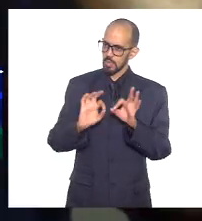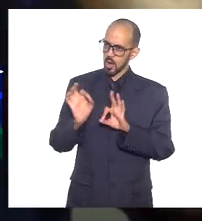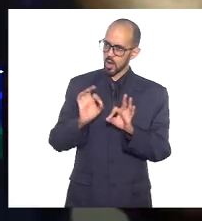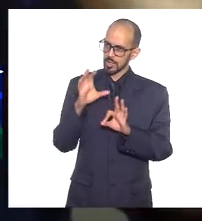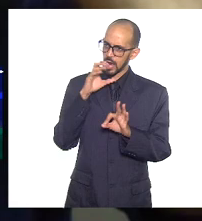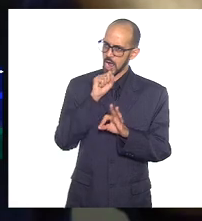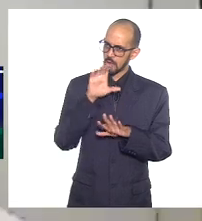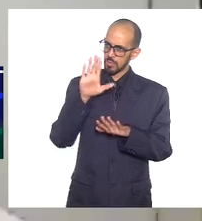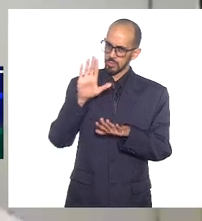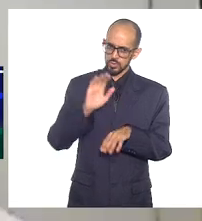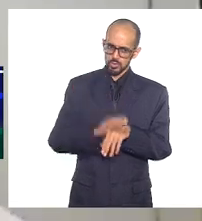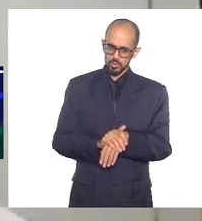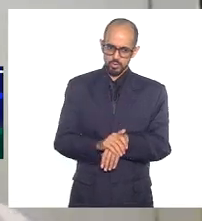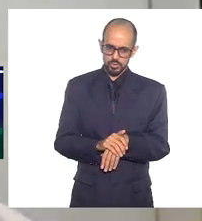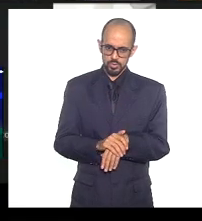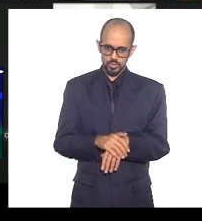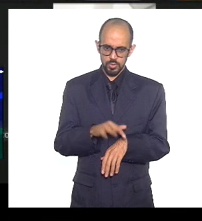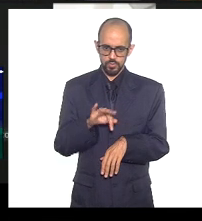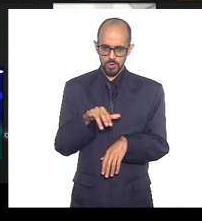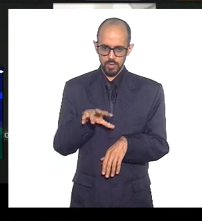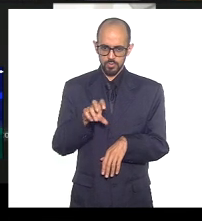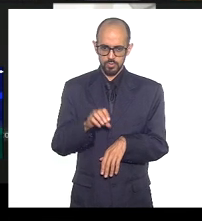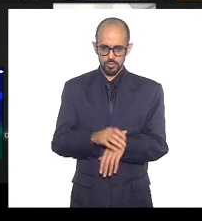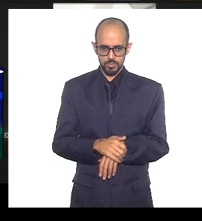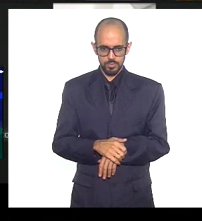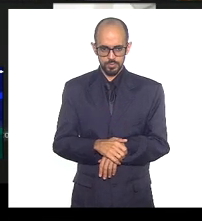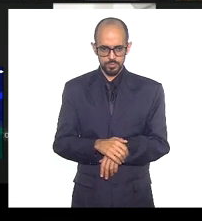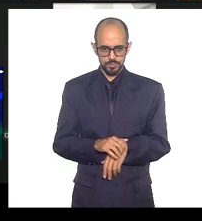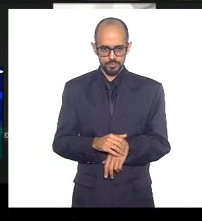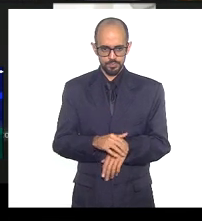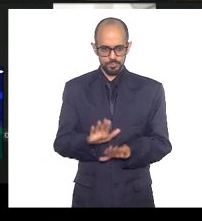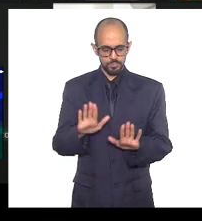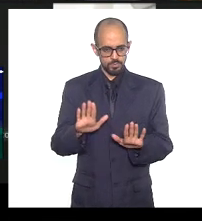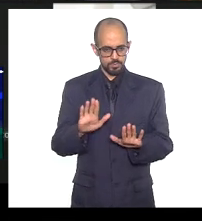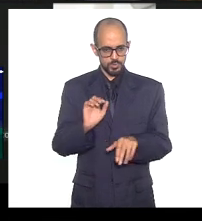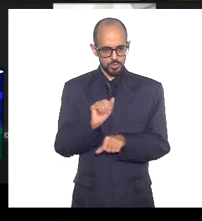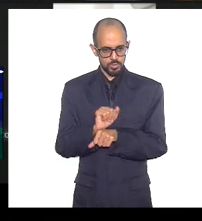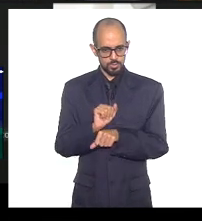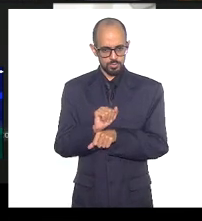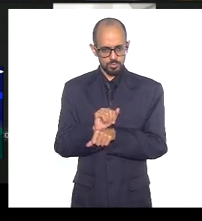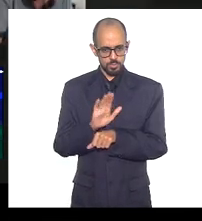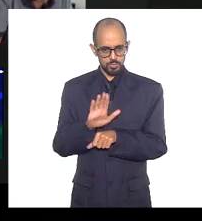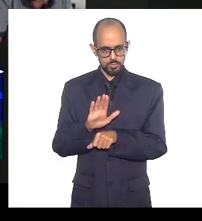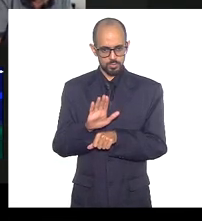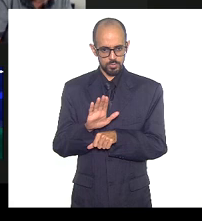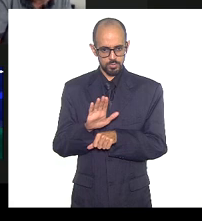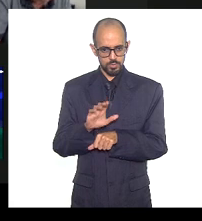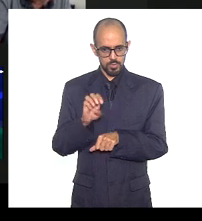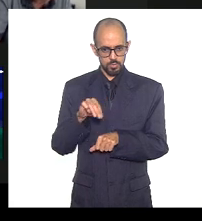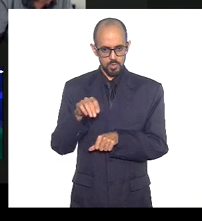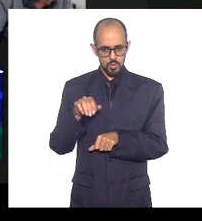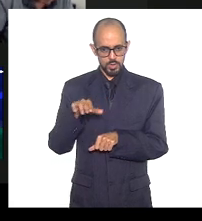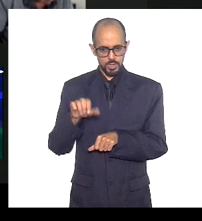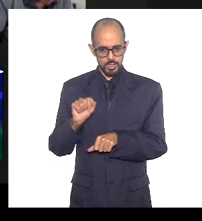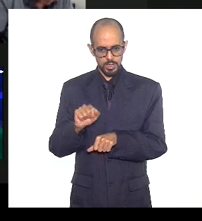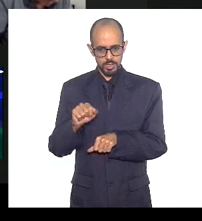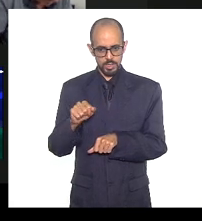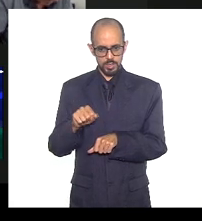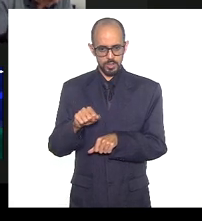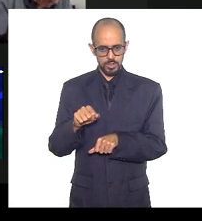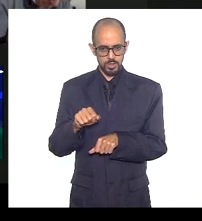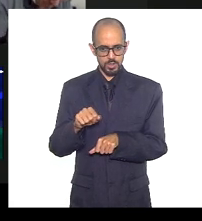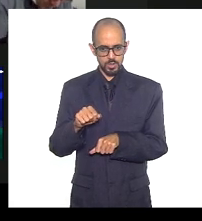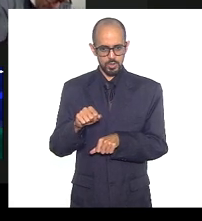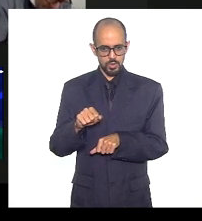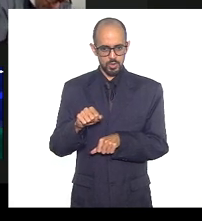rapidinho Flávio Serafini presidente só que eu então vamos de novo um instante só Luiz Alexandre Kinoploch Mônica Rodrigo Amorim Heliomar